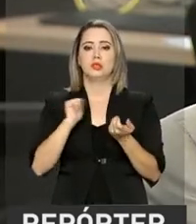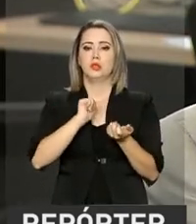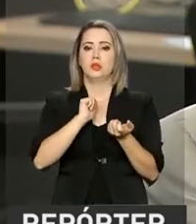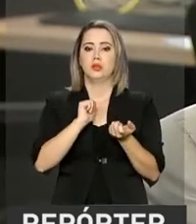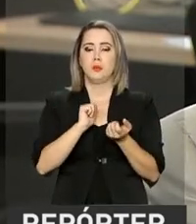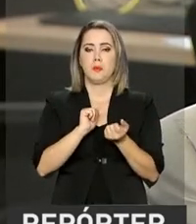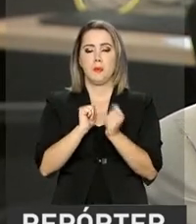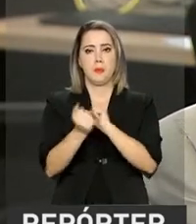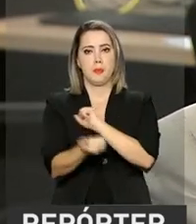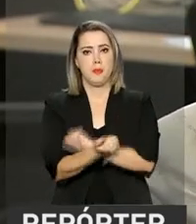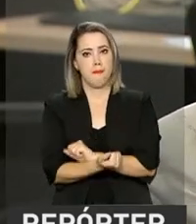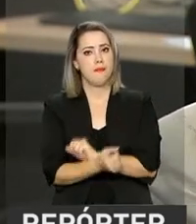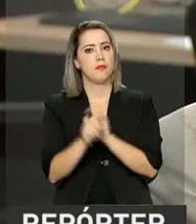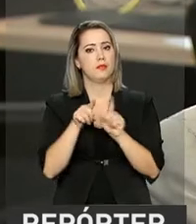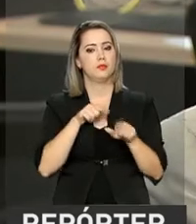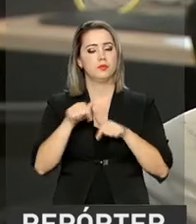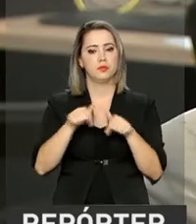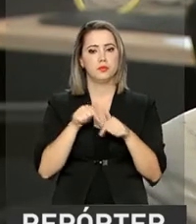dita